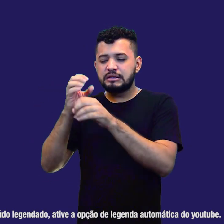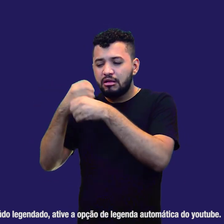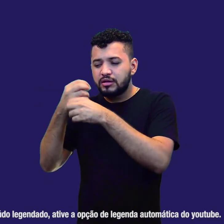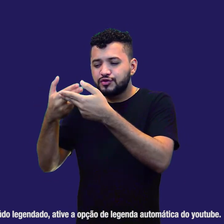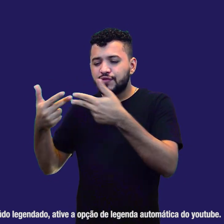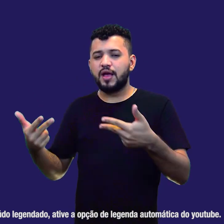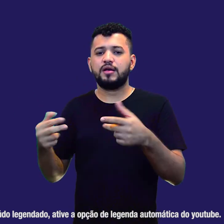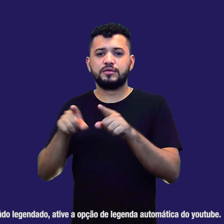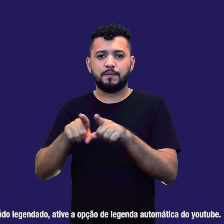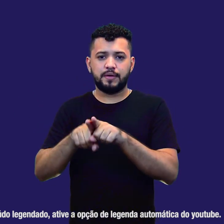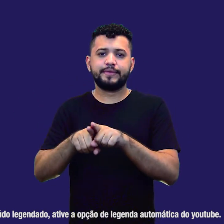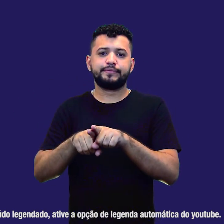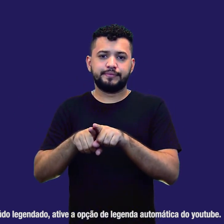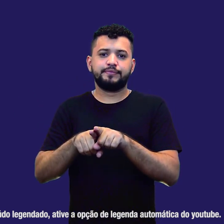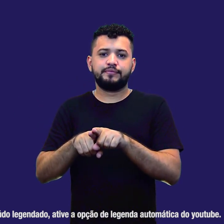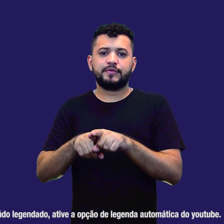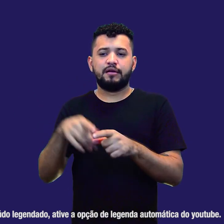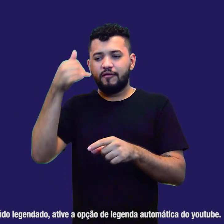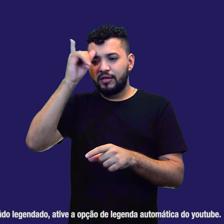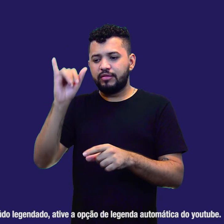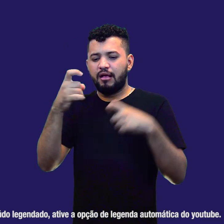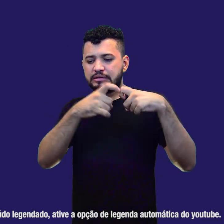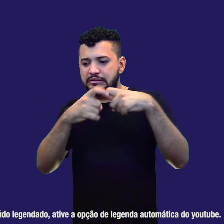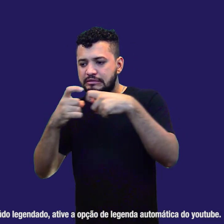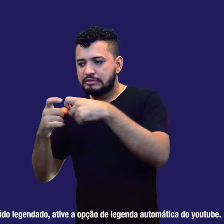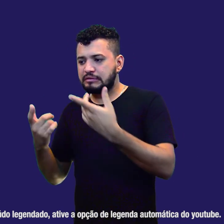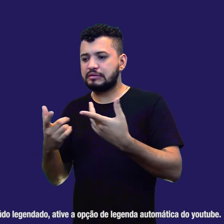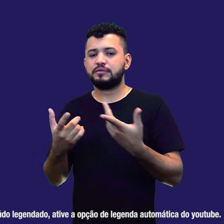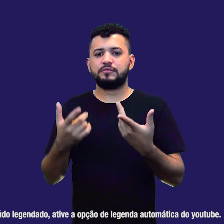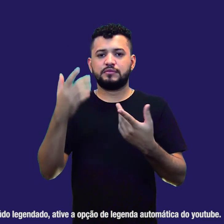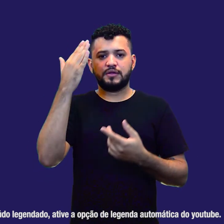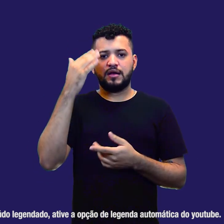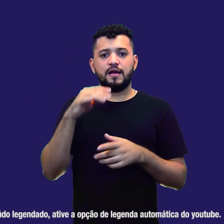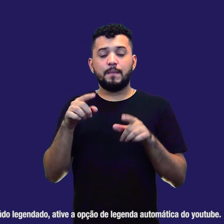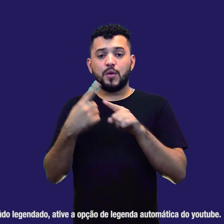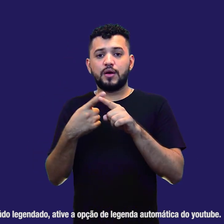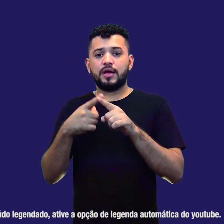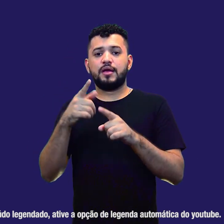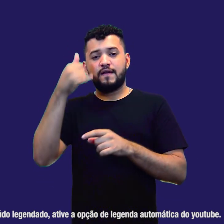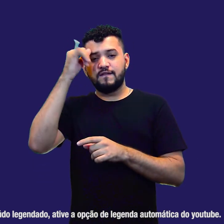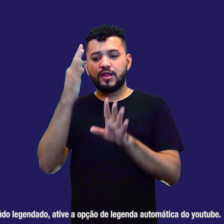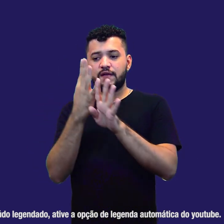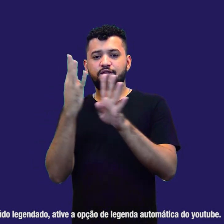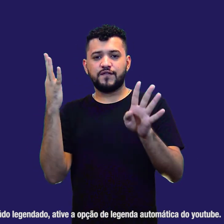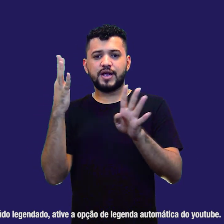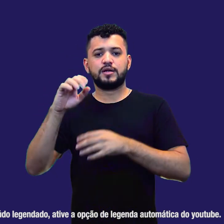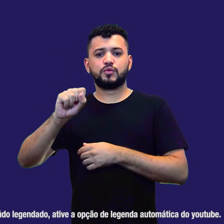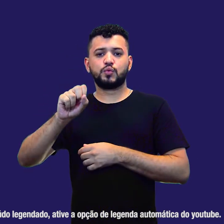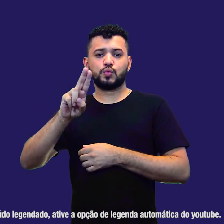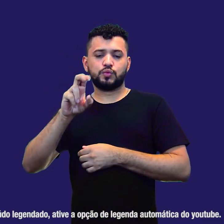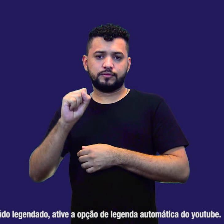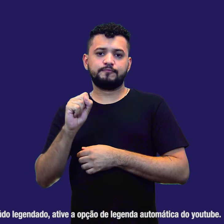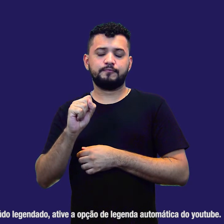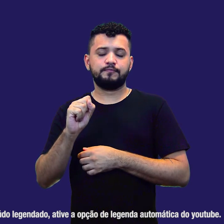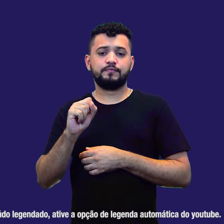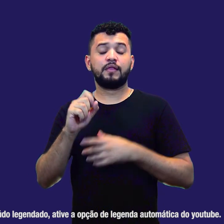entendeu? Que vão passar por vários médicos, ocupando o lugar de outras pessoas na fila do SUS. Então, é pensar que hoje a